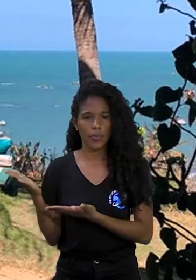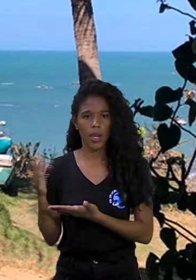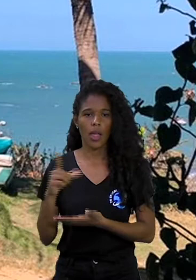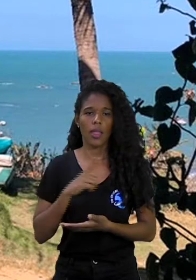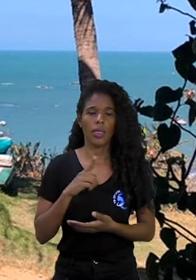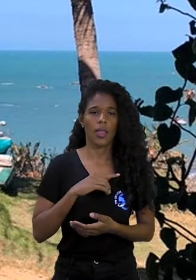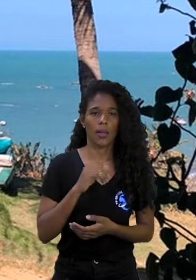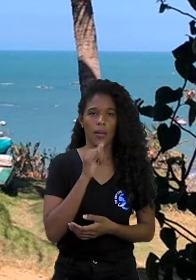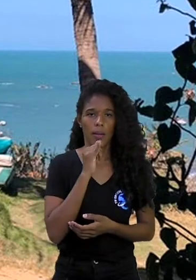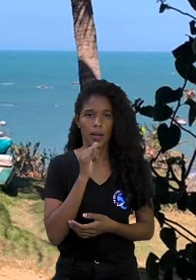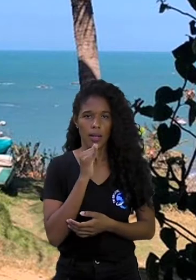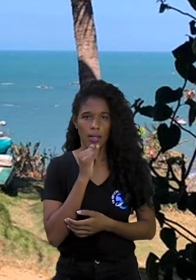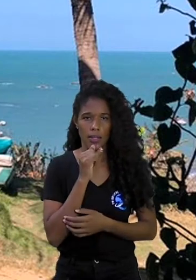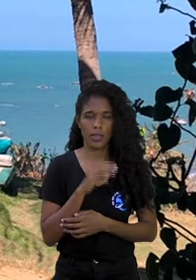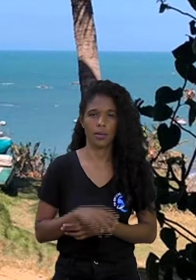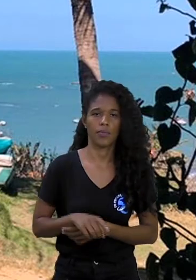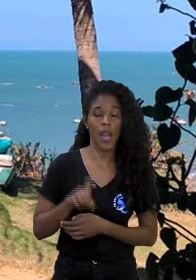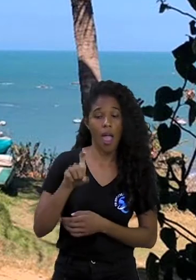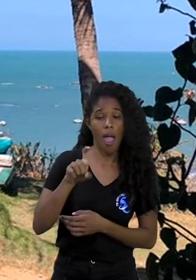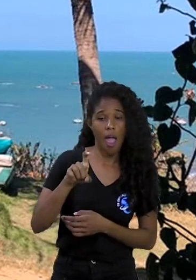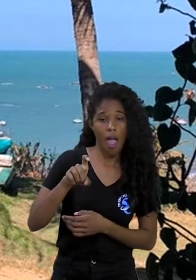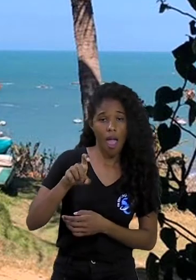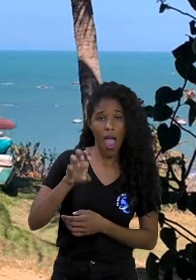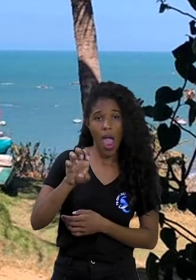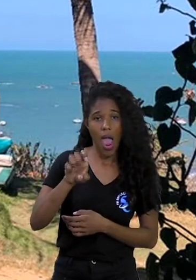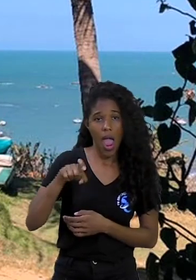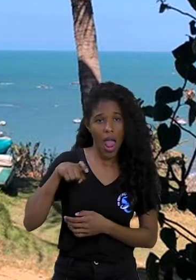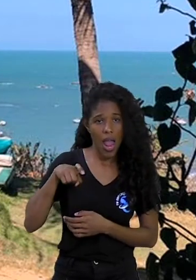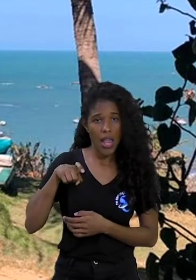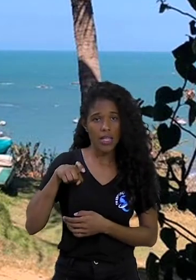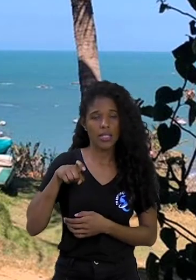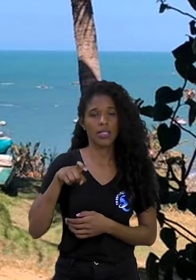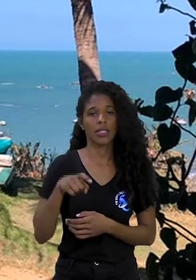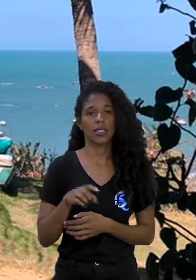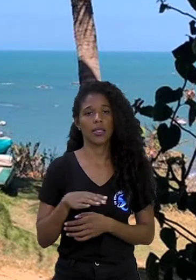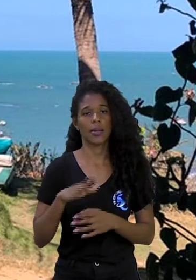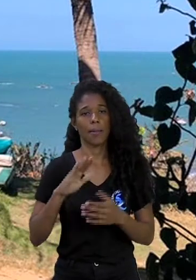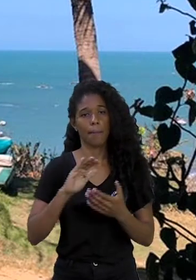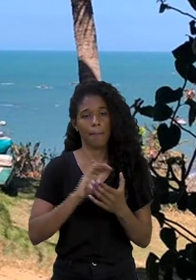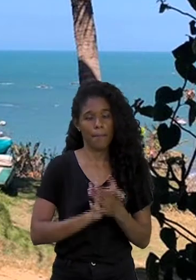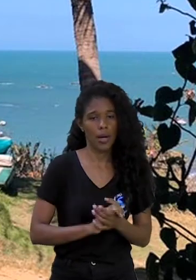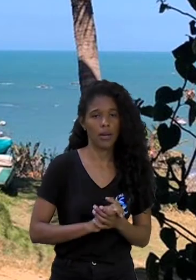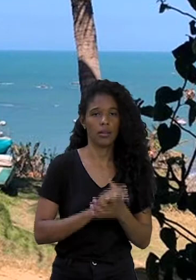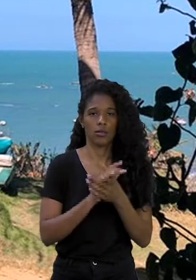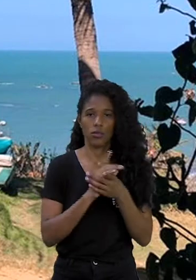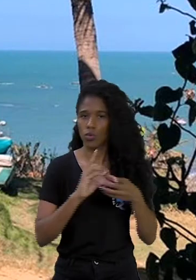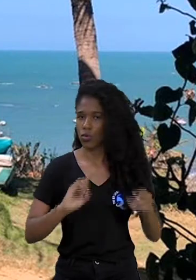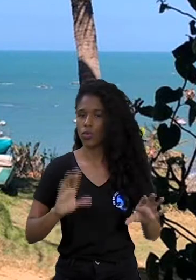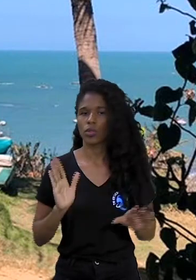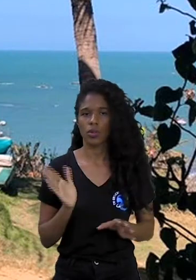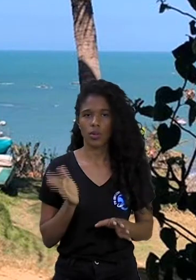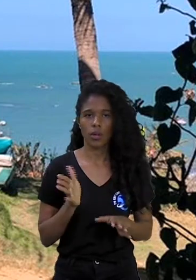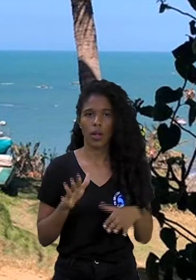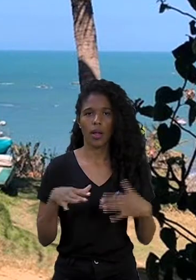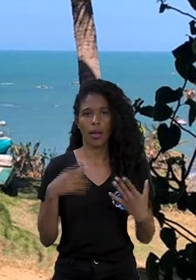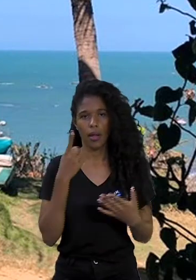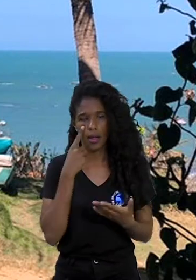exemplos: ex-marido, sem teto, além-mar, pré-escola,